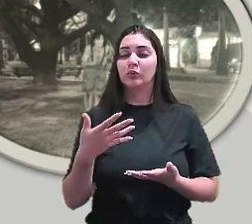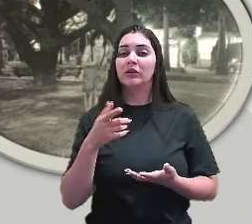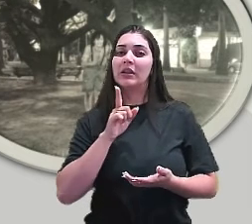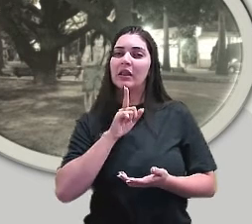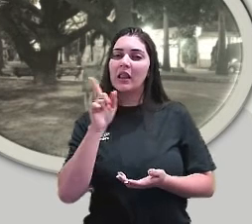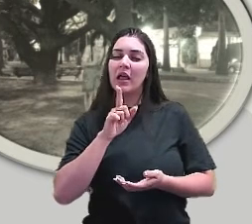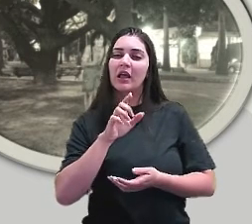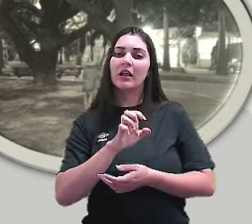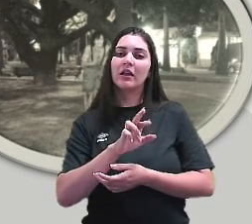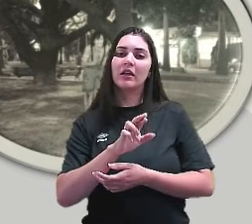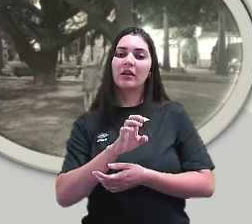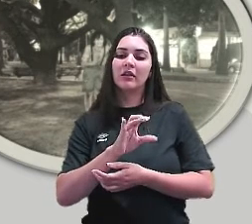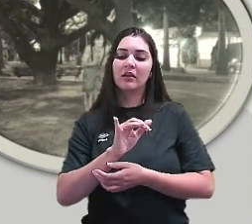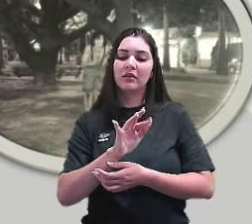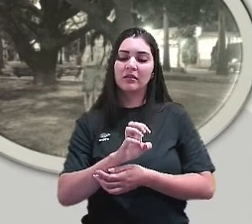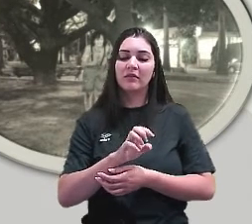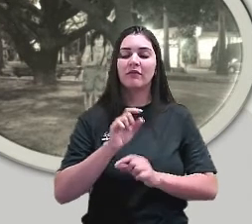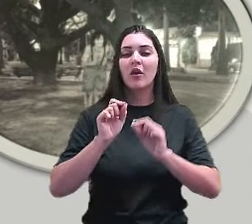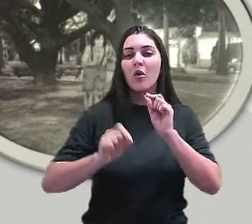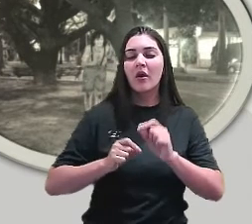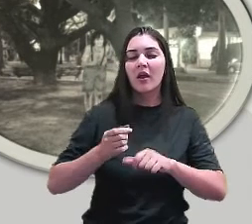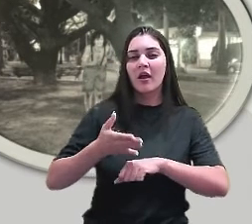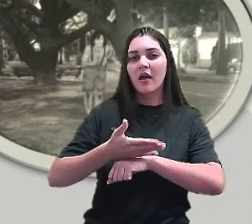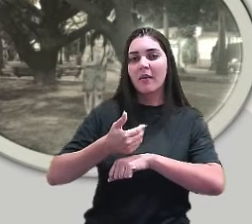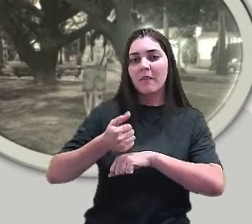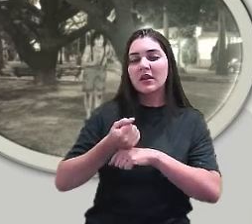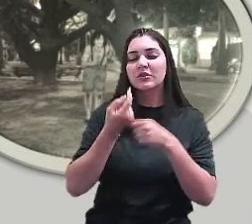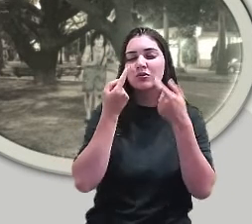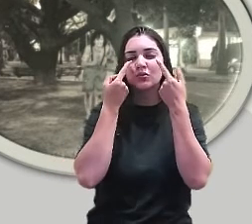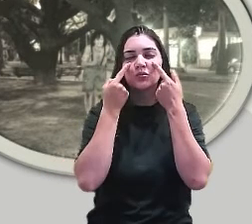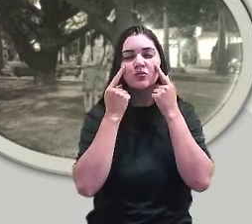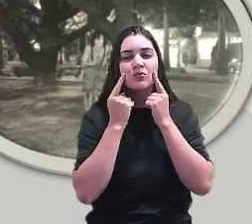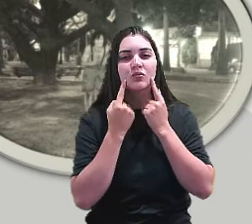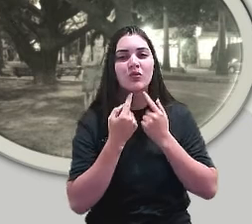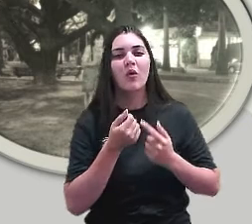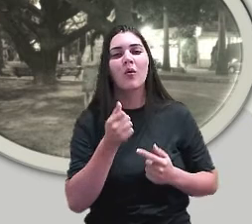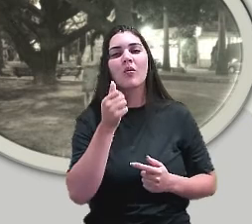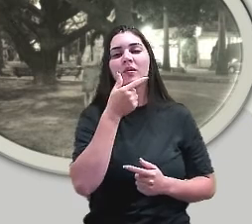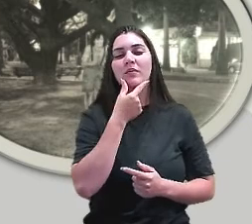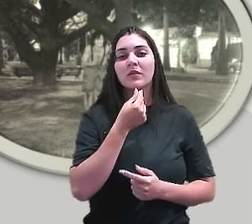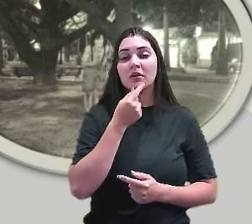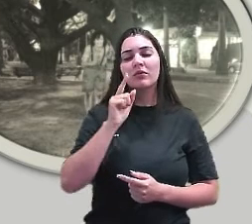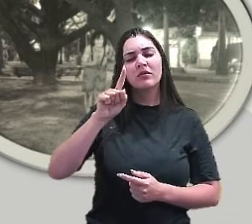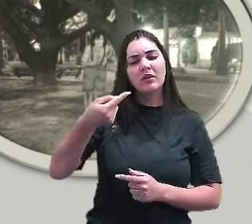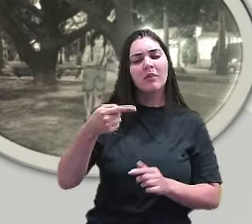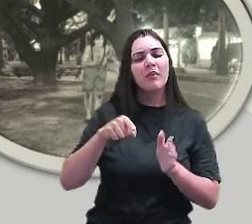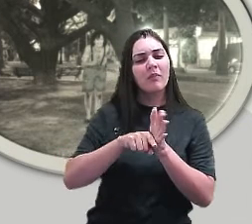lenda da Praça Chora Menino. Vocês depois podem pesquisar, tenho certeza que vocês vão gostar.